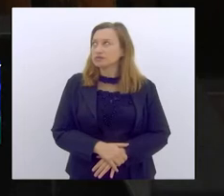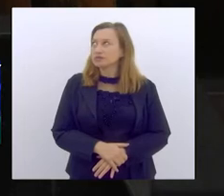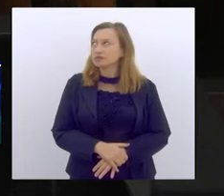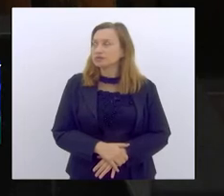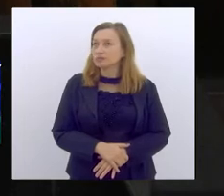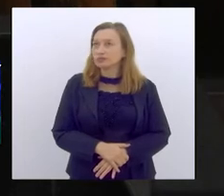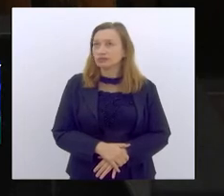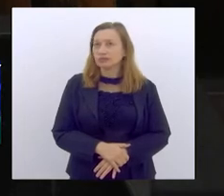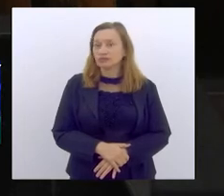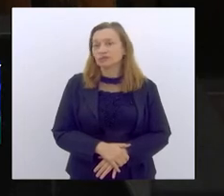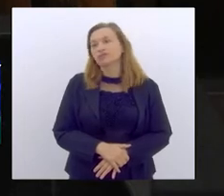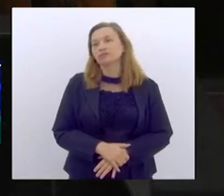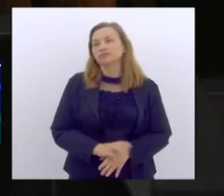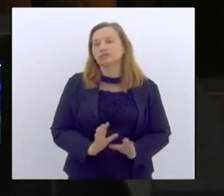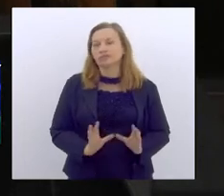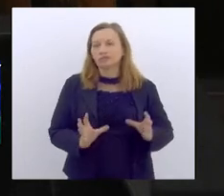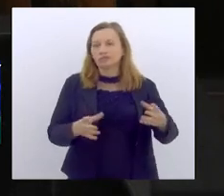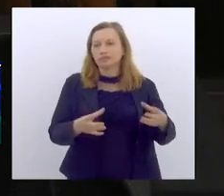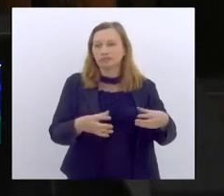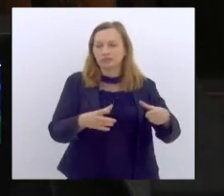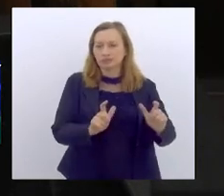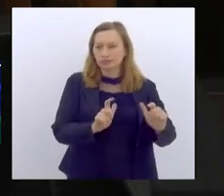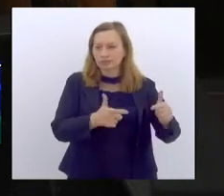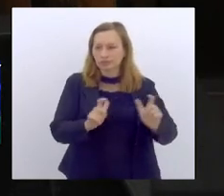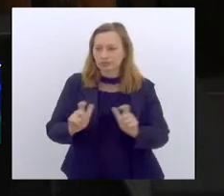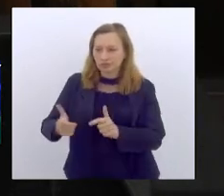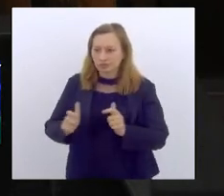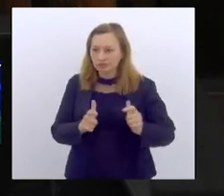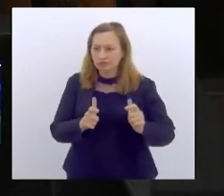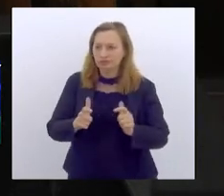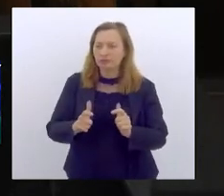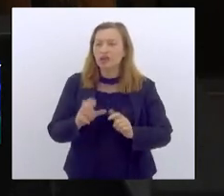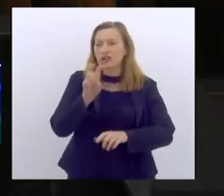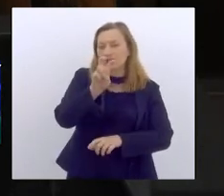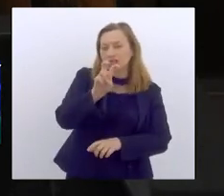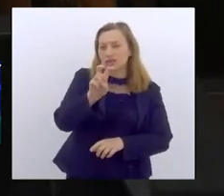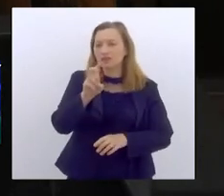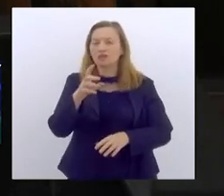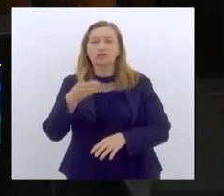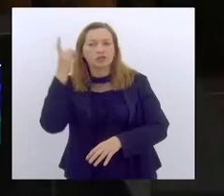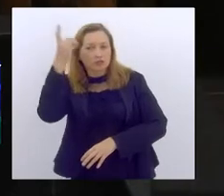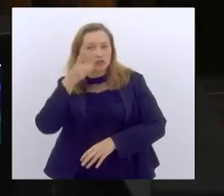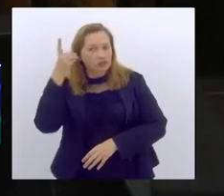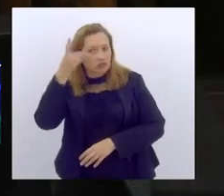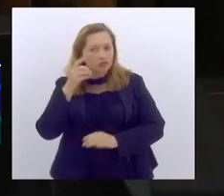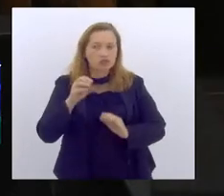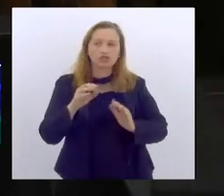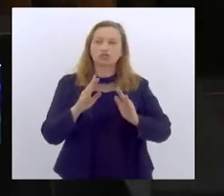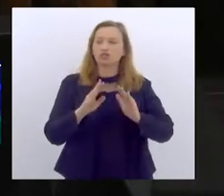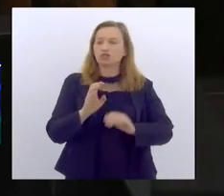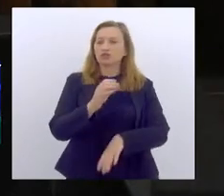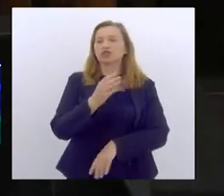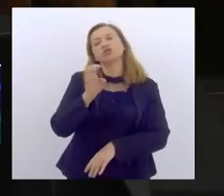órgão colegiado cinco deputados estaduais e cinco desembargadores